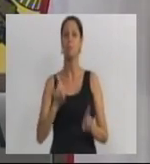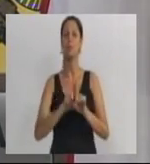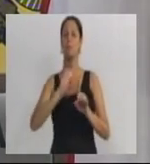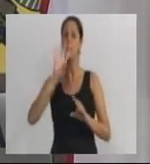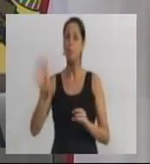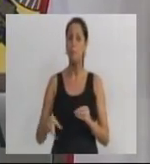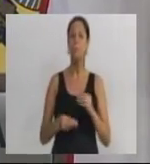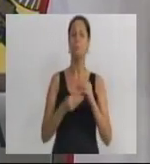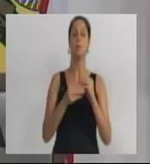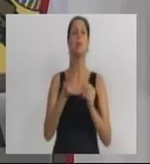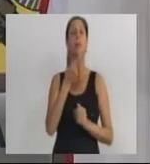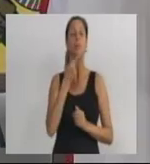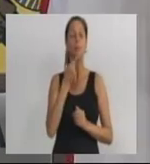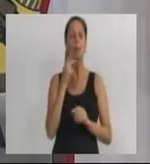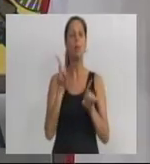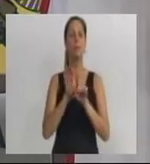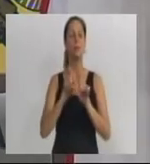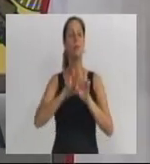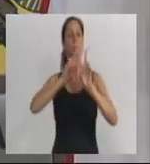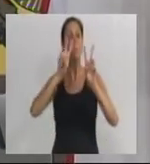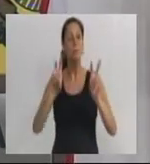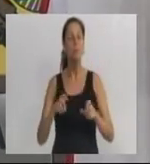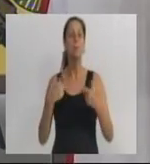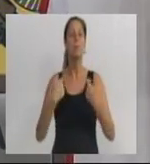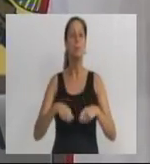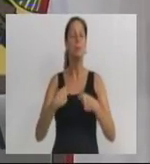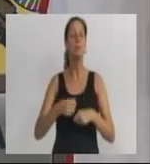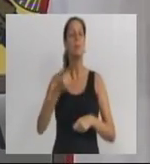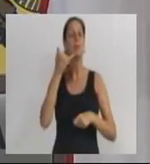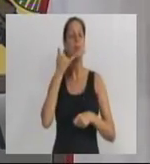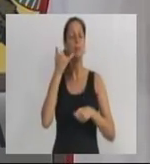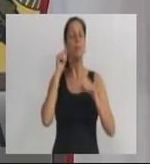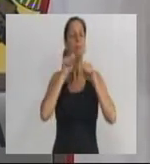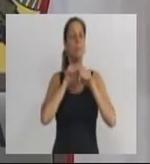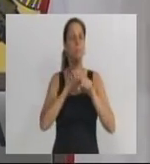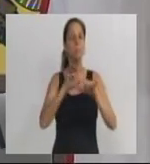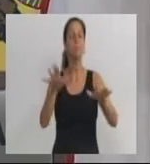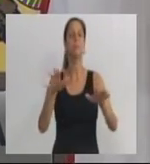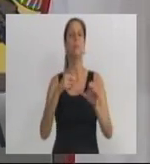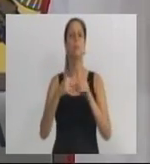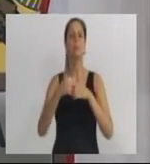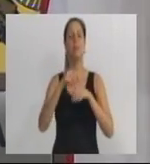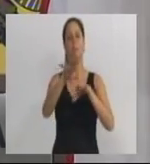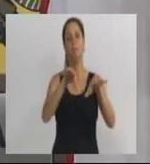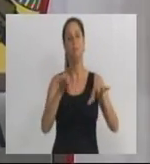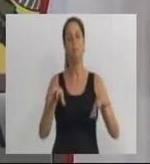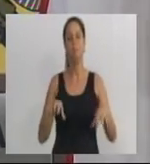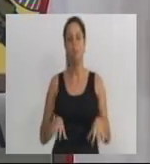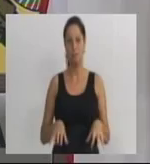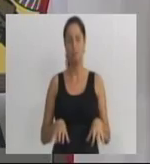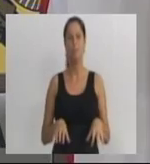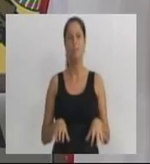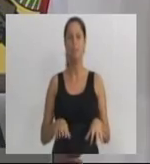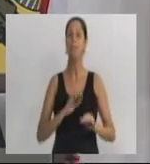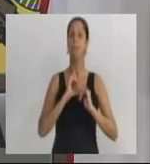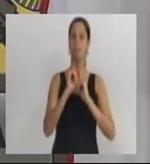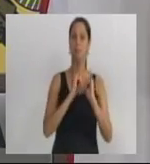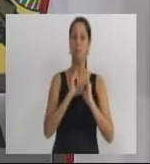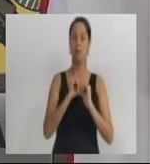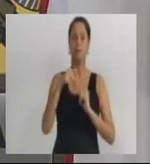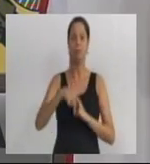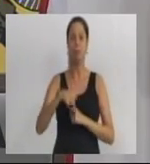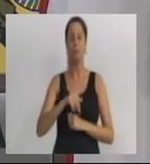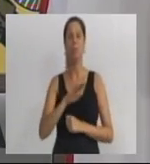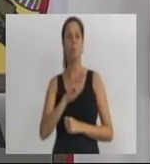dá abertura para essas coberturas e a nova regulamentação para cobertura com sinal de telefonia e internet no município de